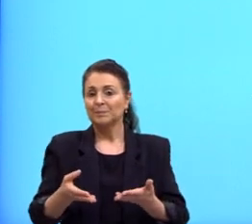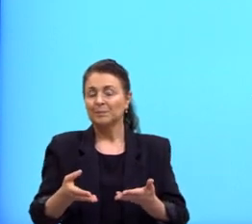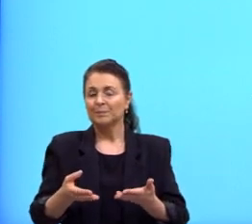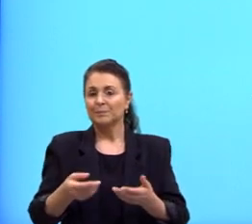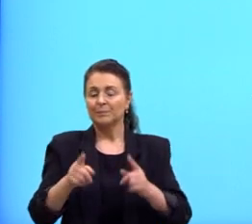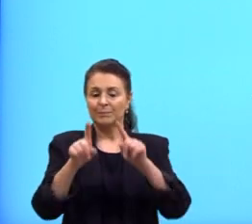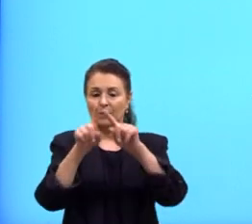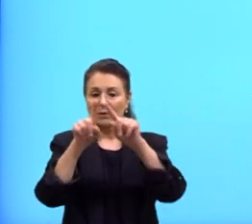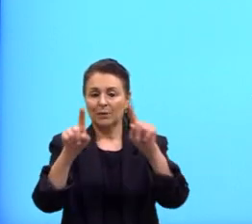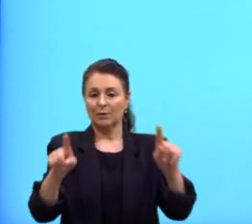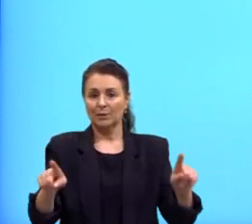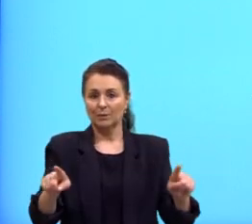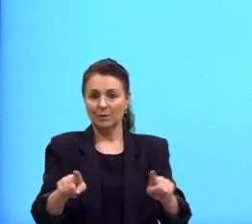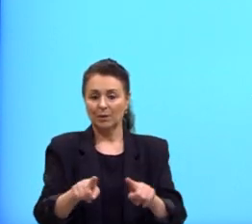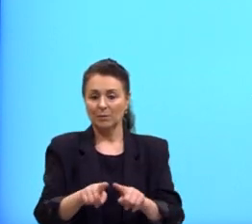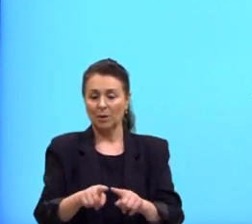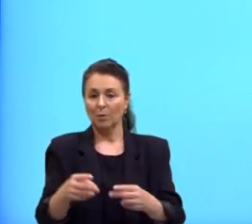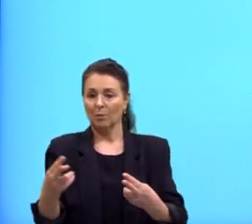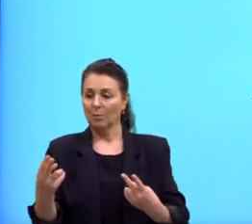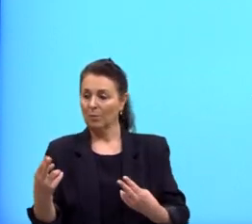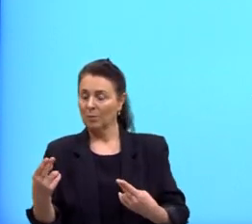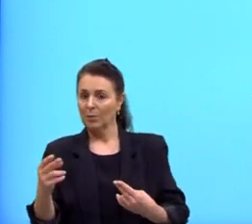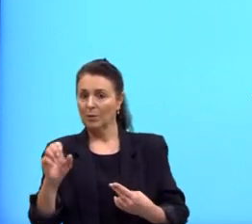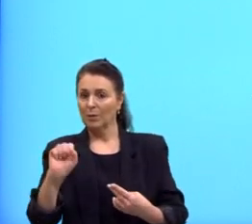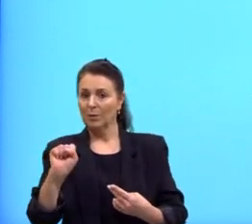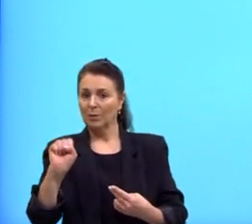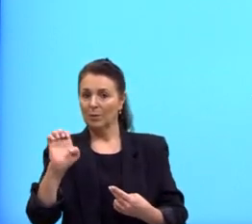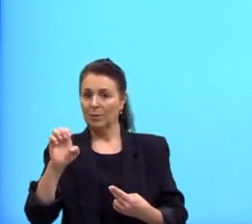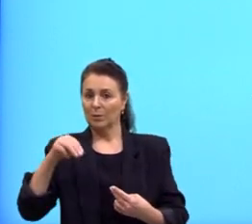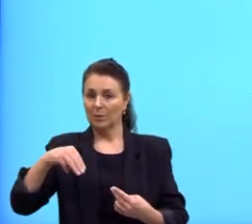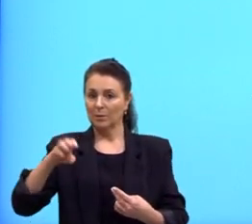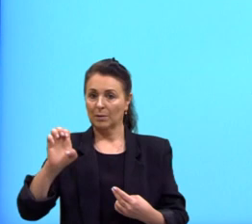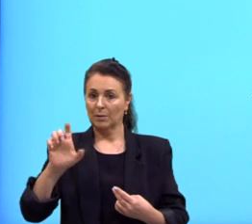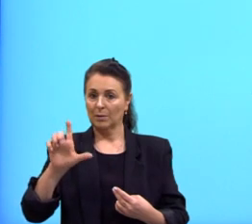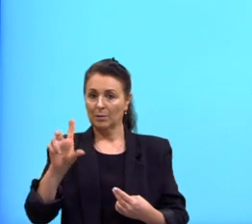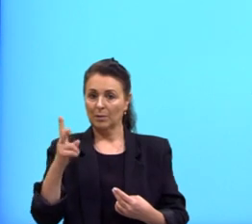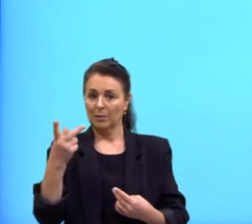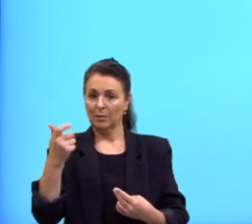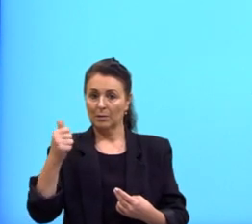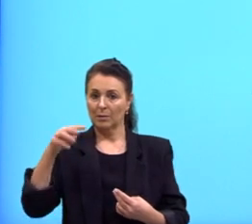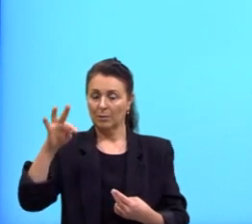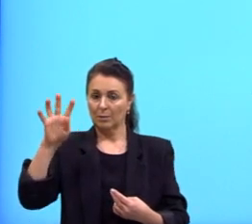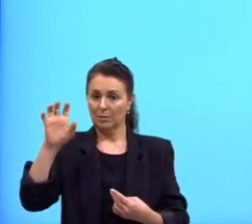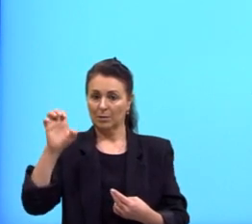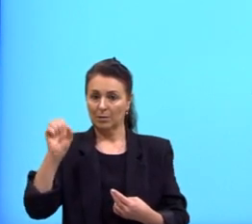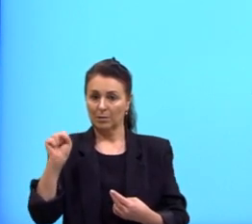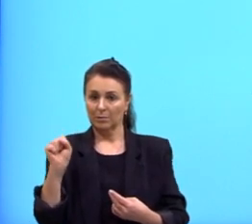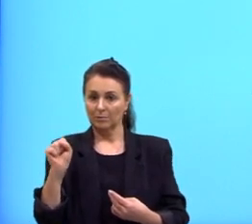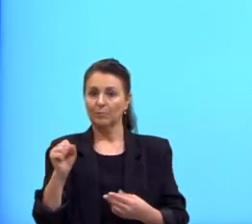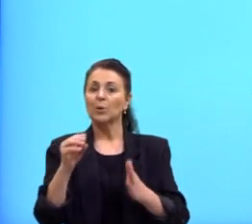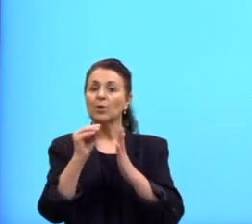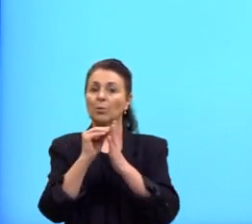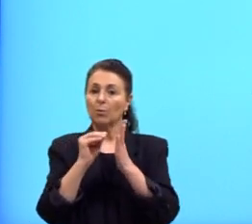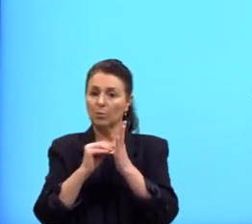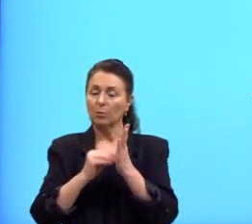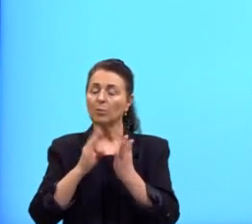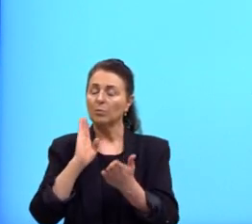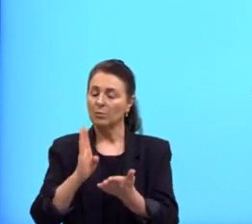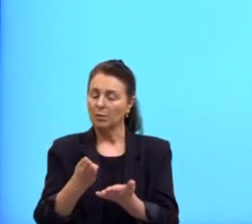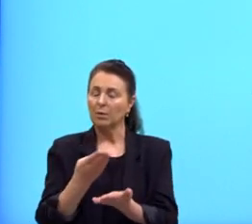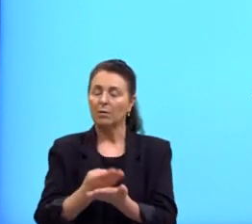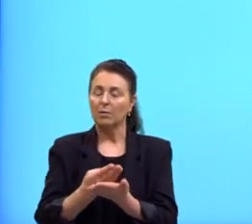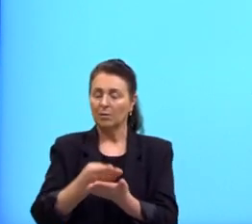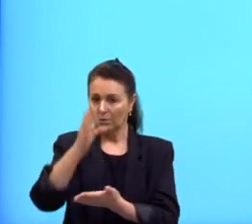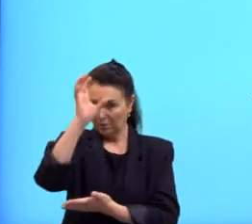que os triângulos são semelhantes aqui entra também conteúdo das aulas anteriores da semelhança